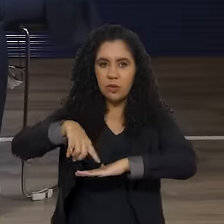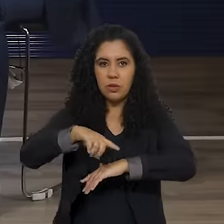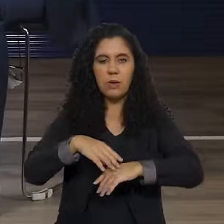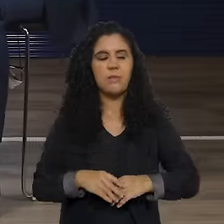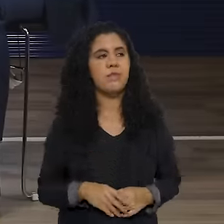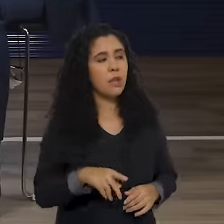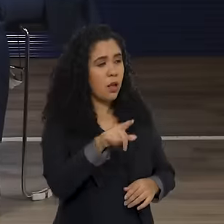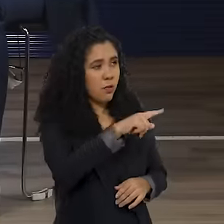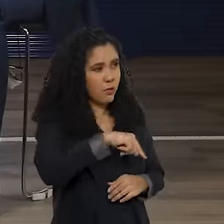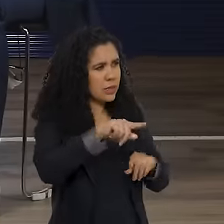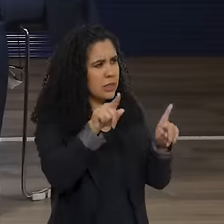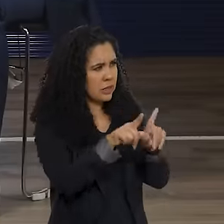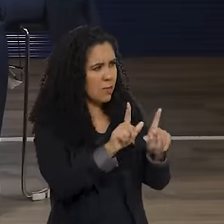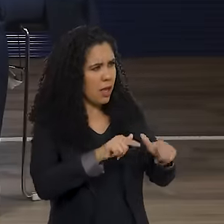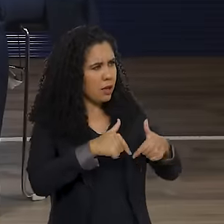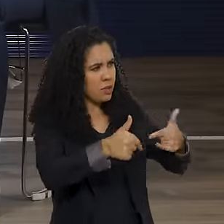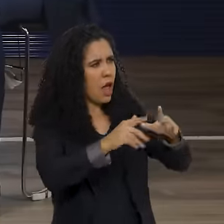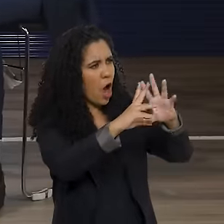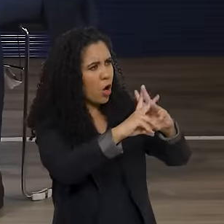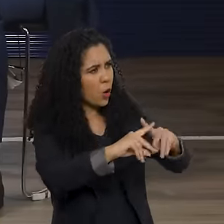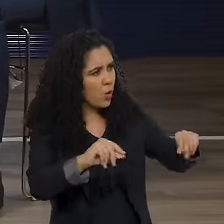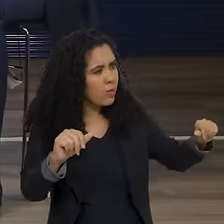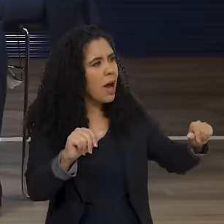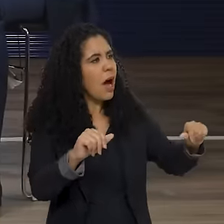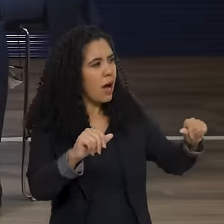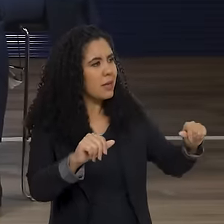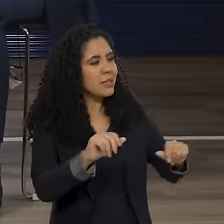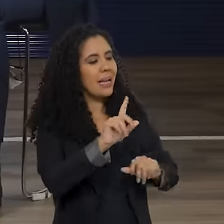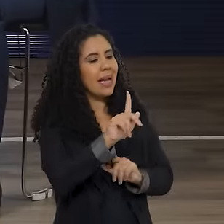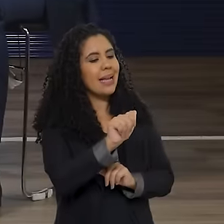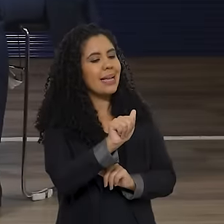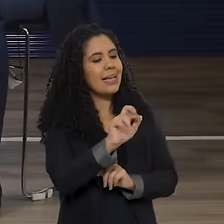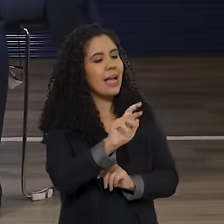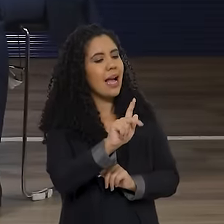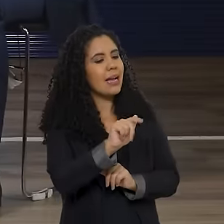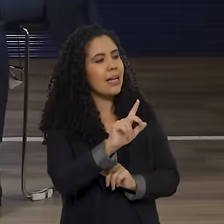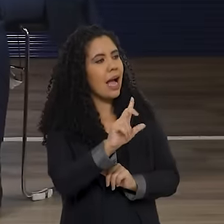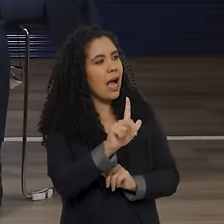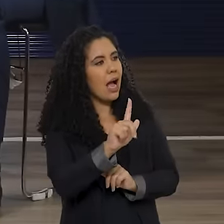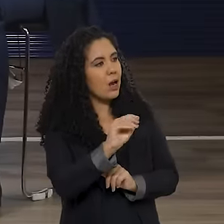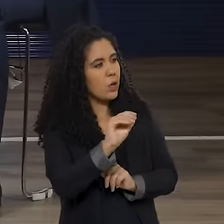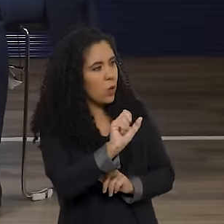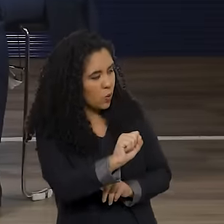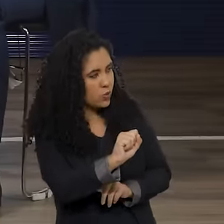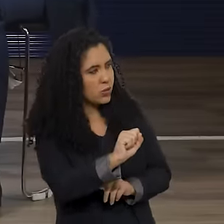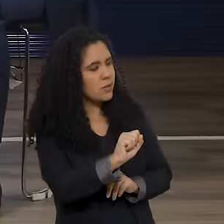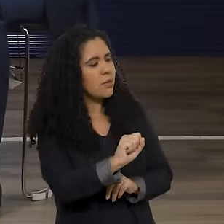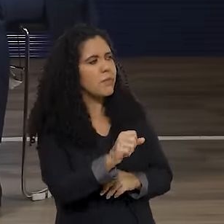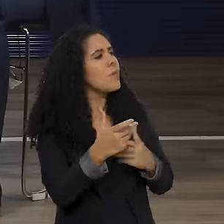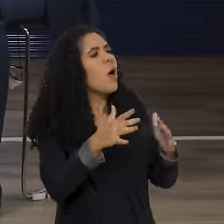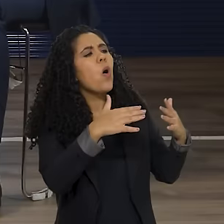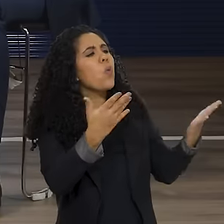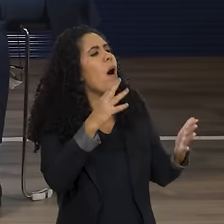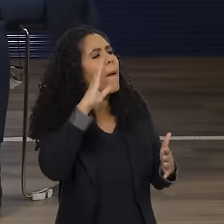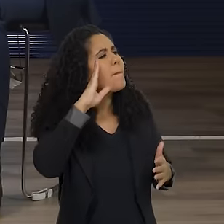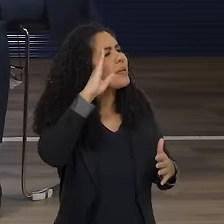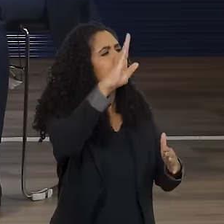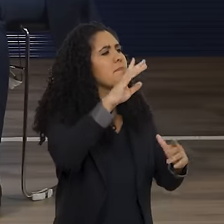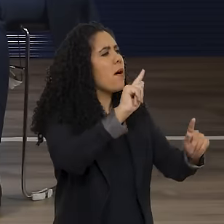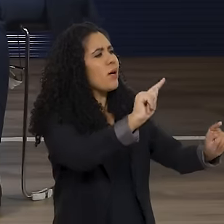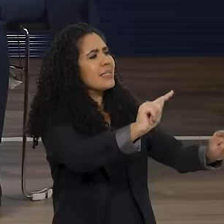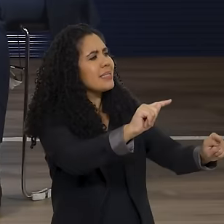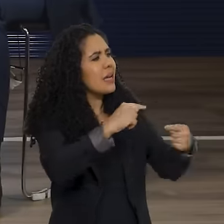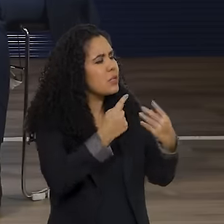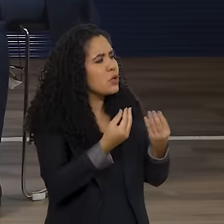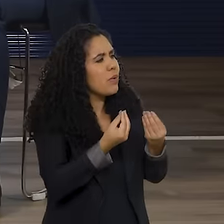transformação digital. Vocês atuam também no combate aos gargalos regulatórios, né? No país. Quais são os principais